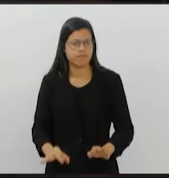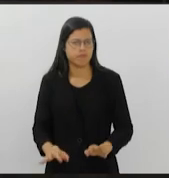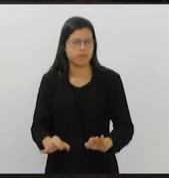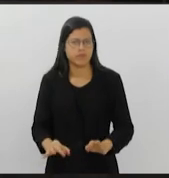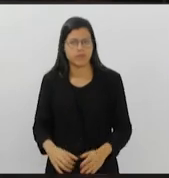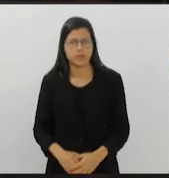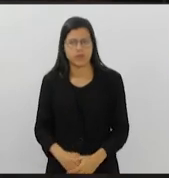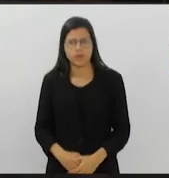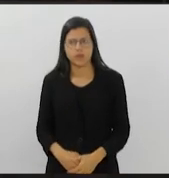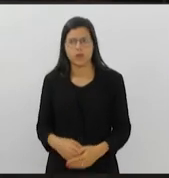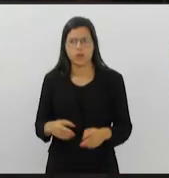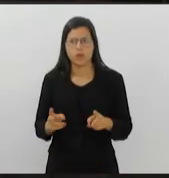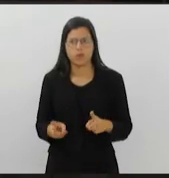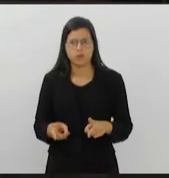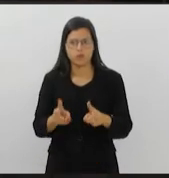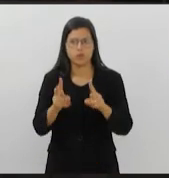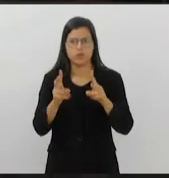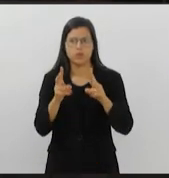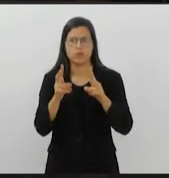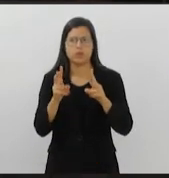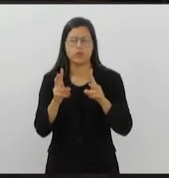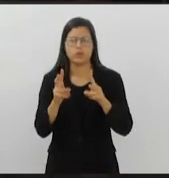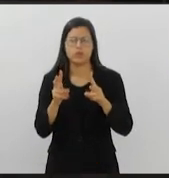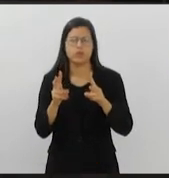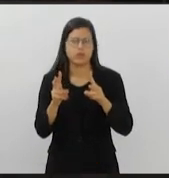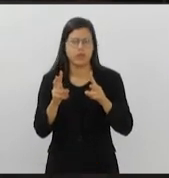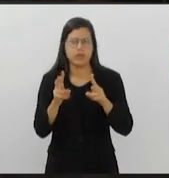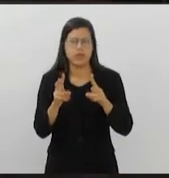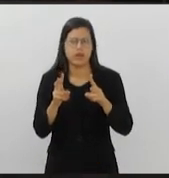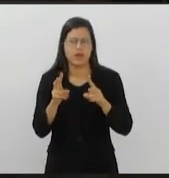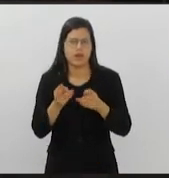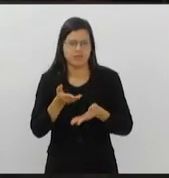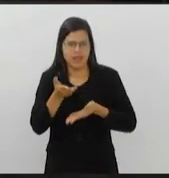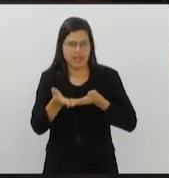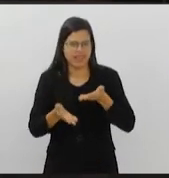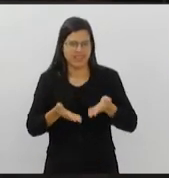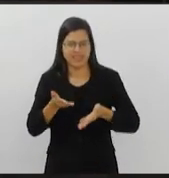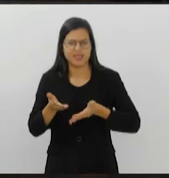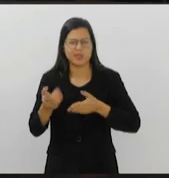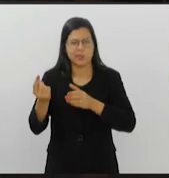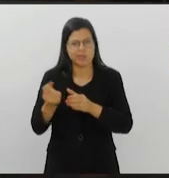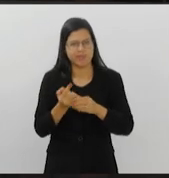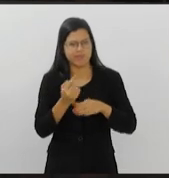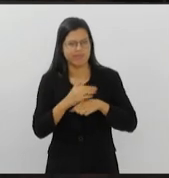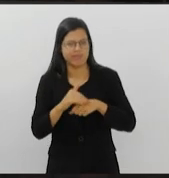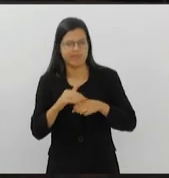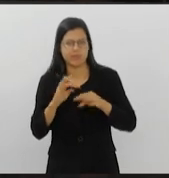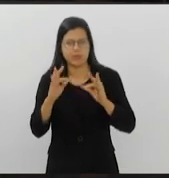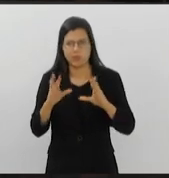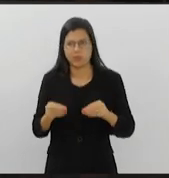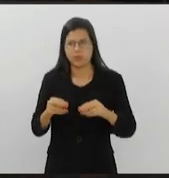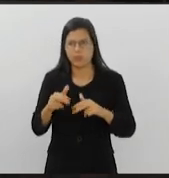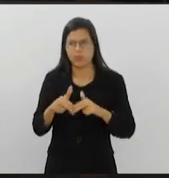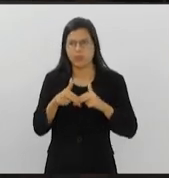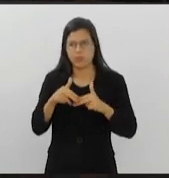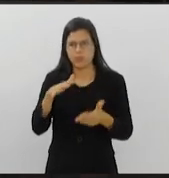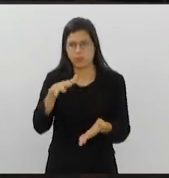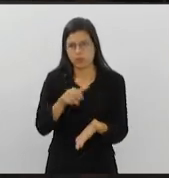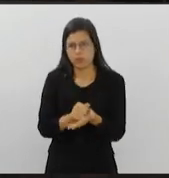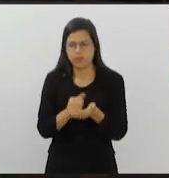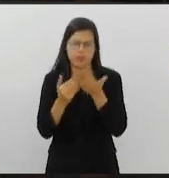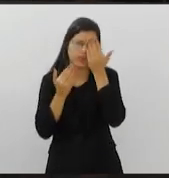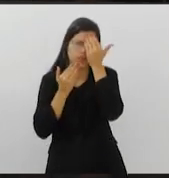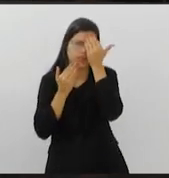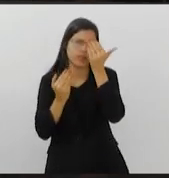vamos continuar muito bem atendidos e acolhidos por todos eles, e por isso aqui eu registro a nossa